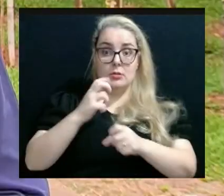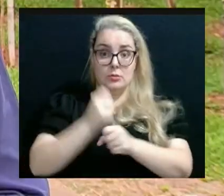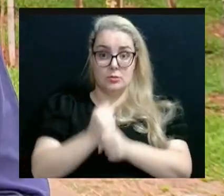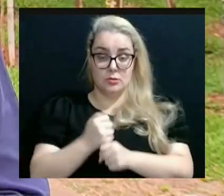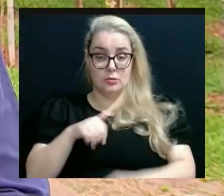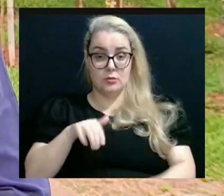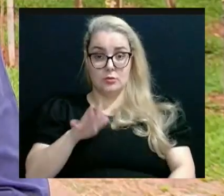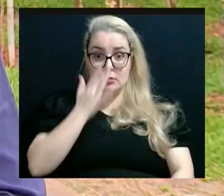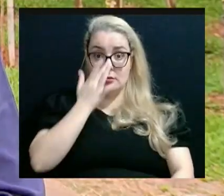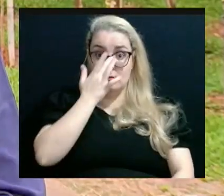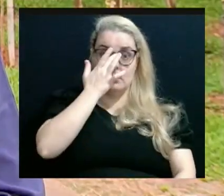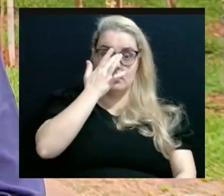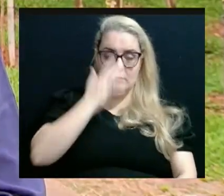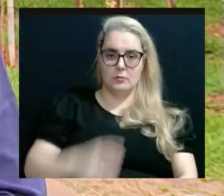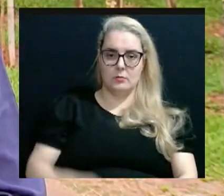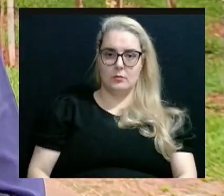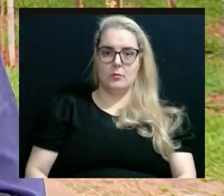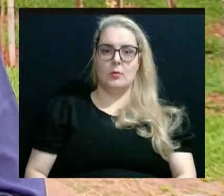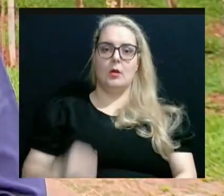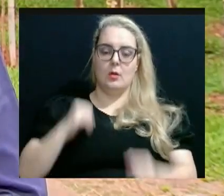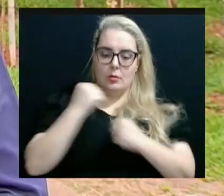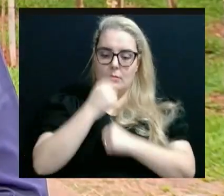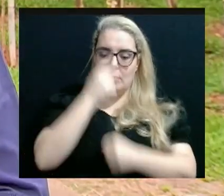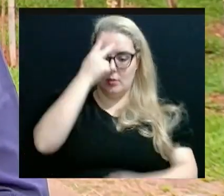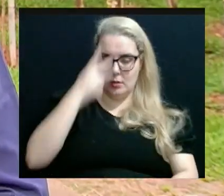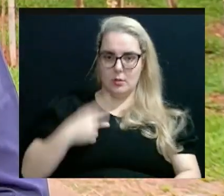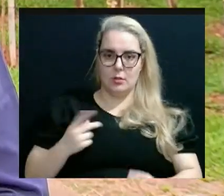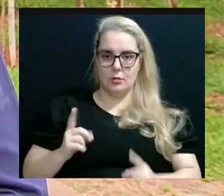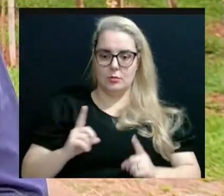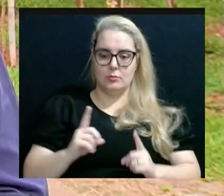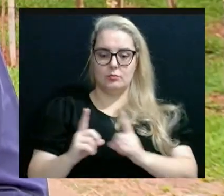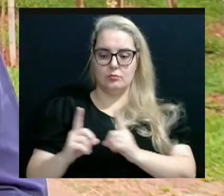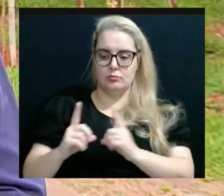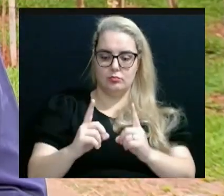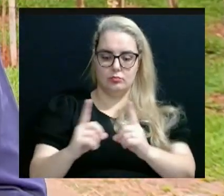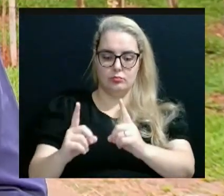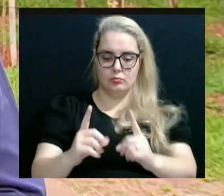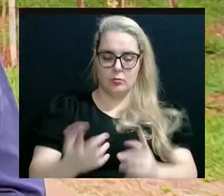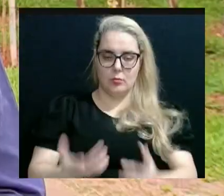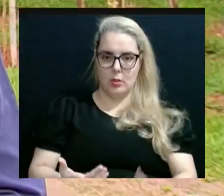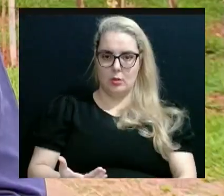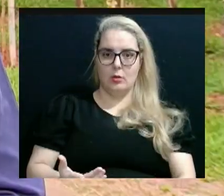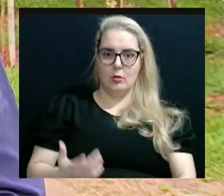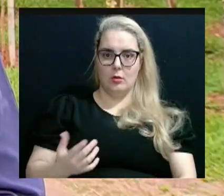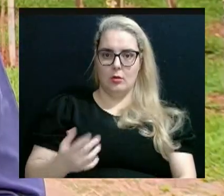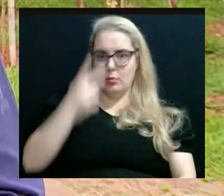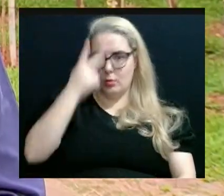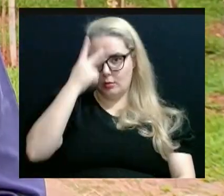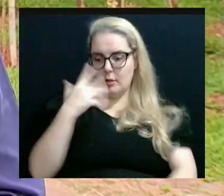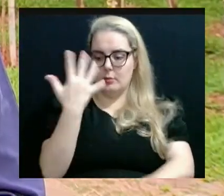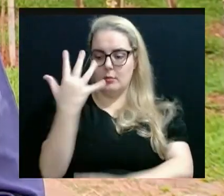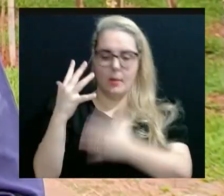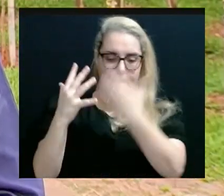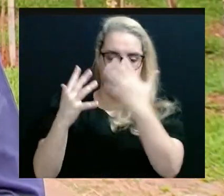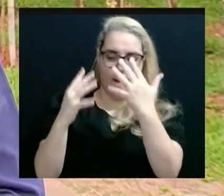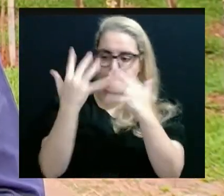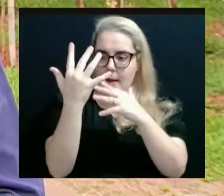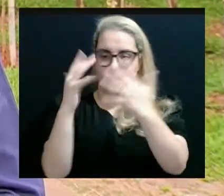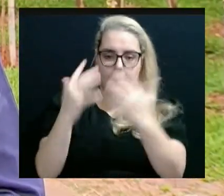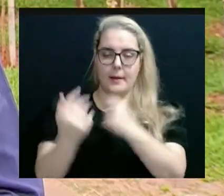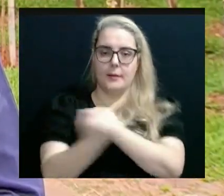e se autoprotejam, não é? O grande objetivo da